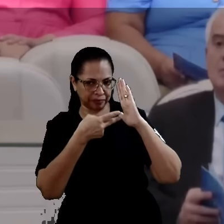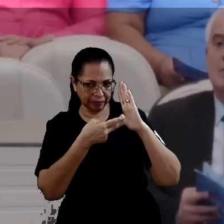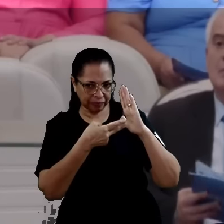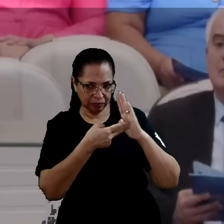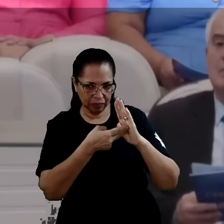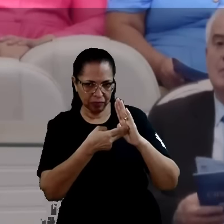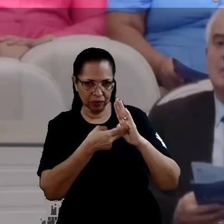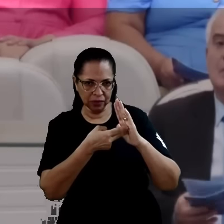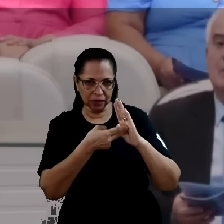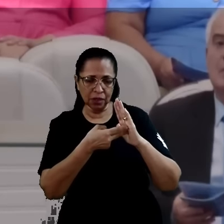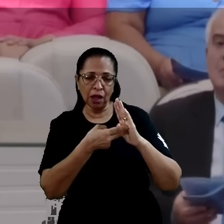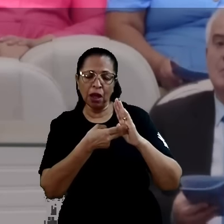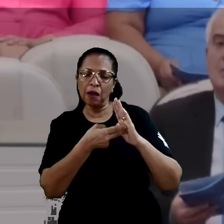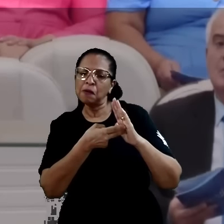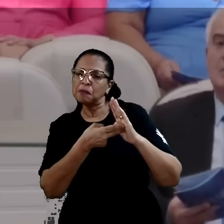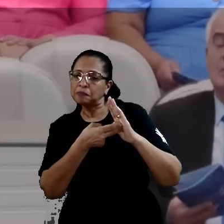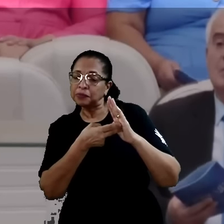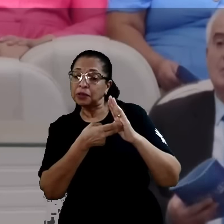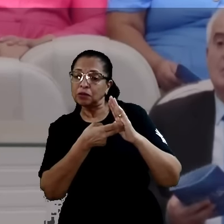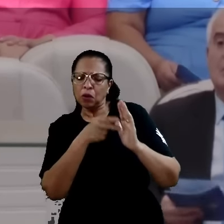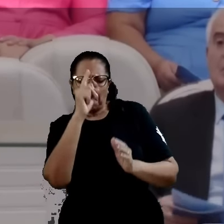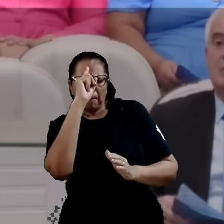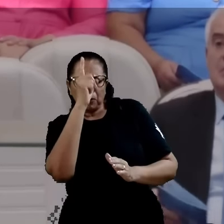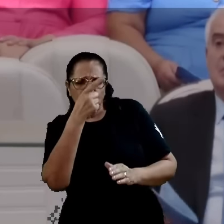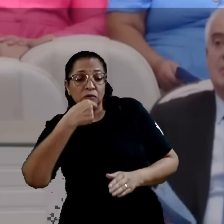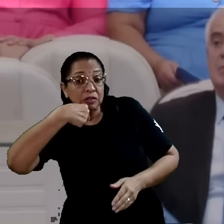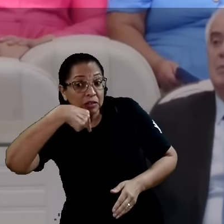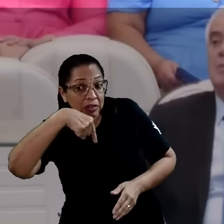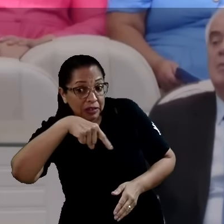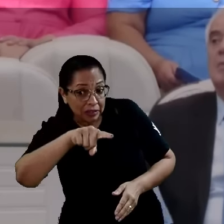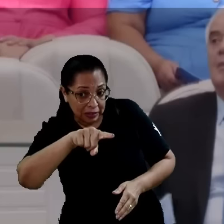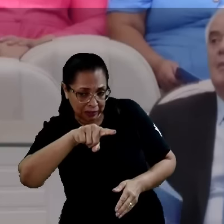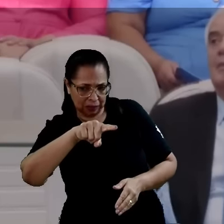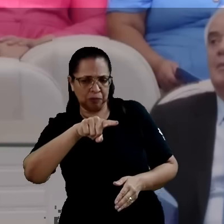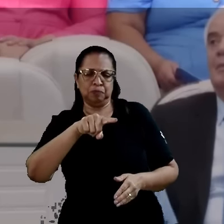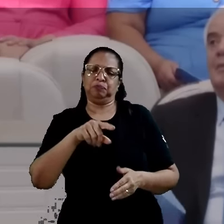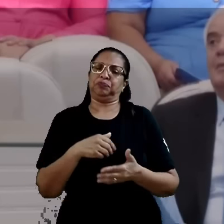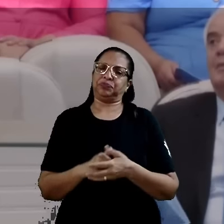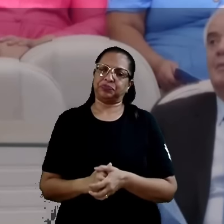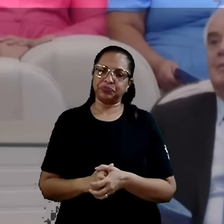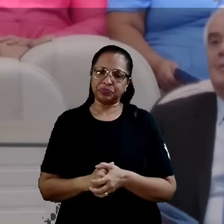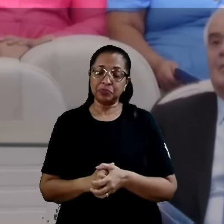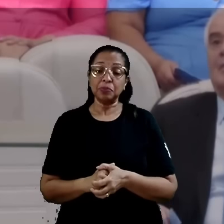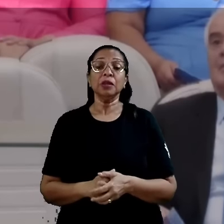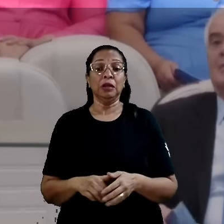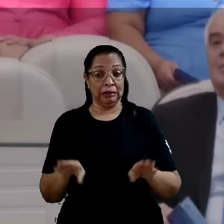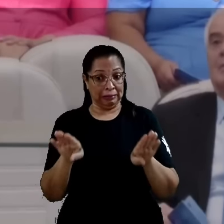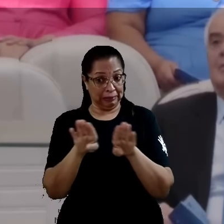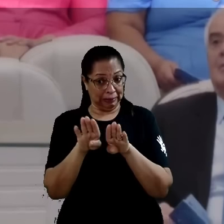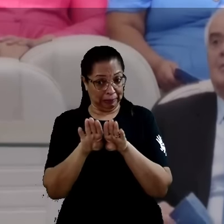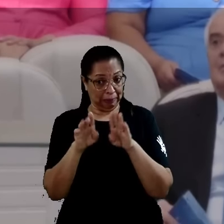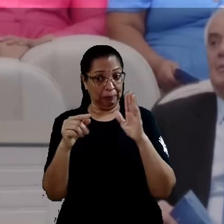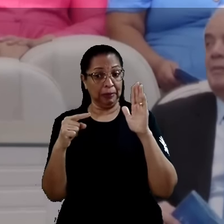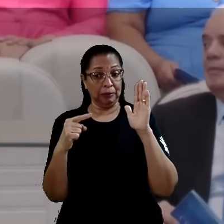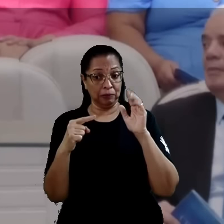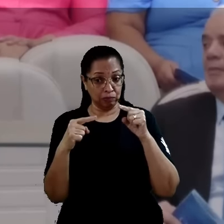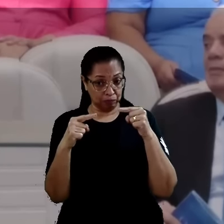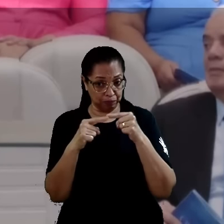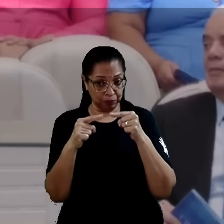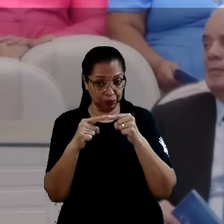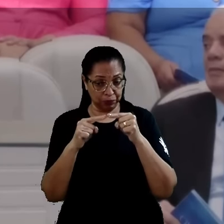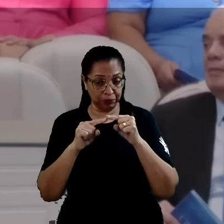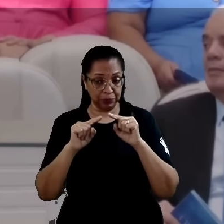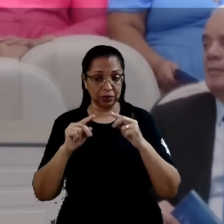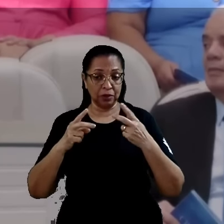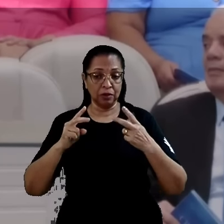confiada a alguém legado está muito relacionado à herança herança